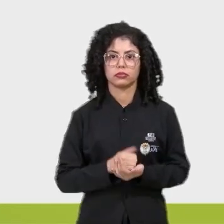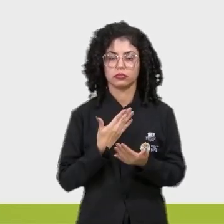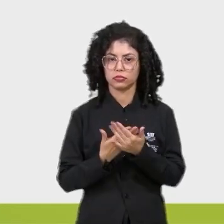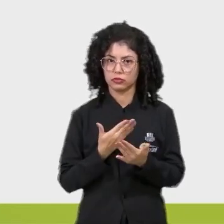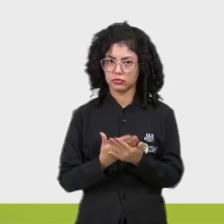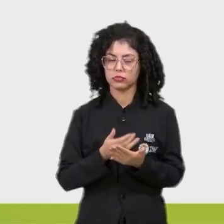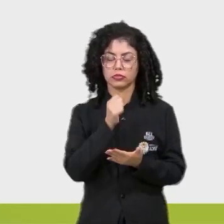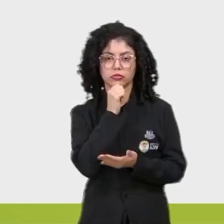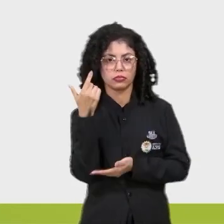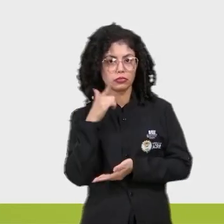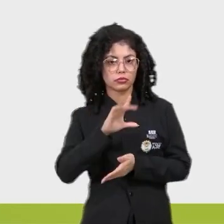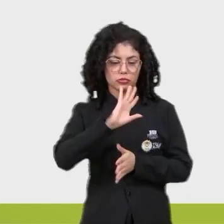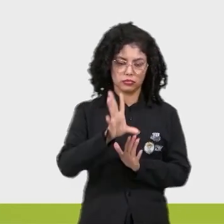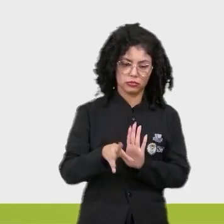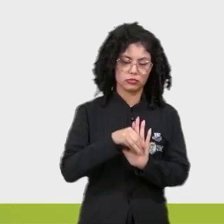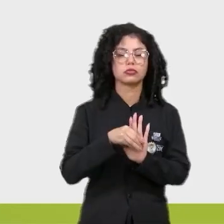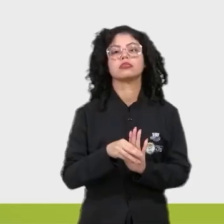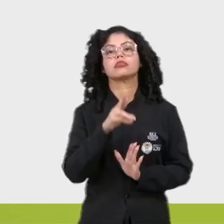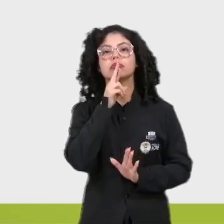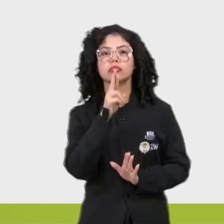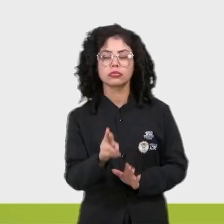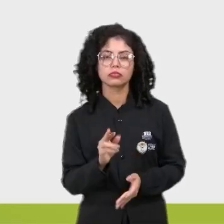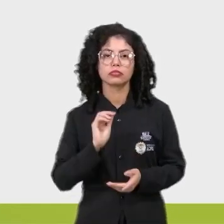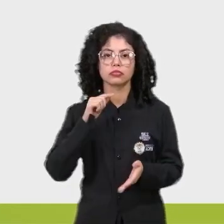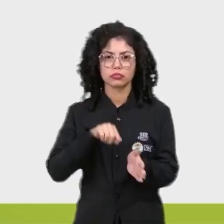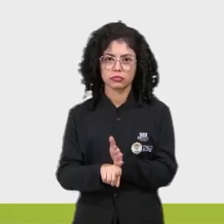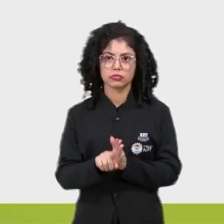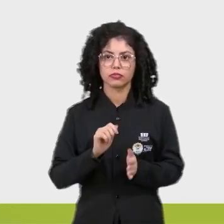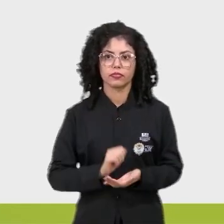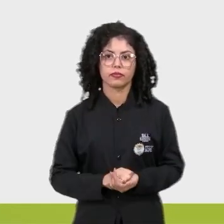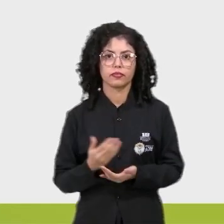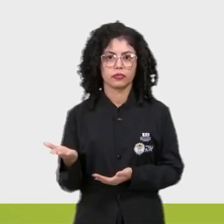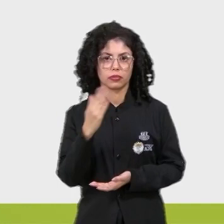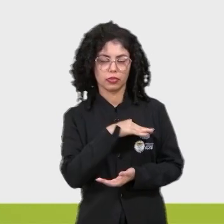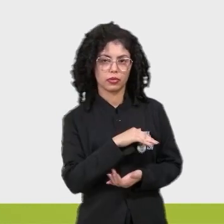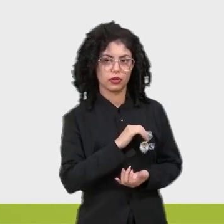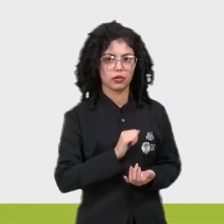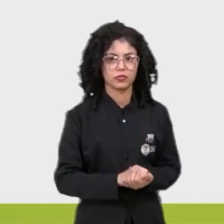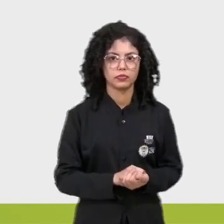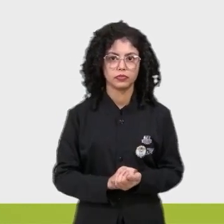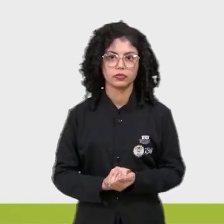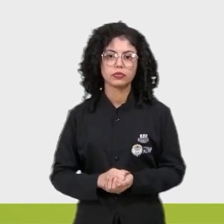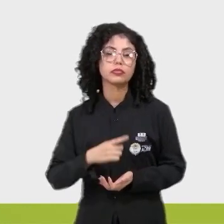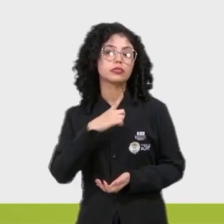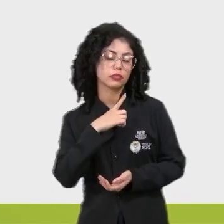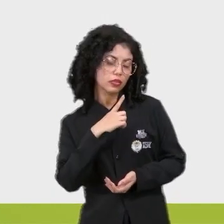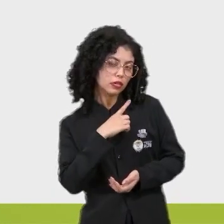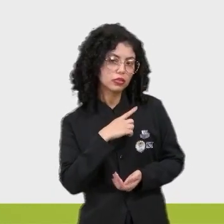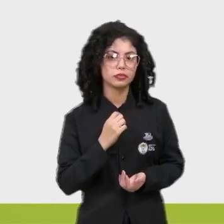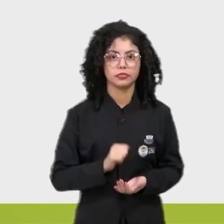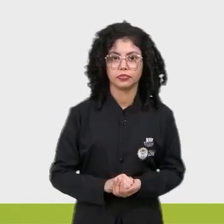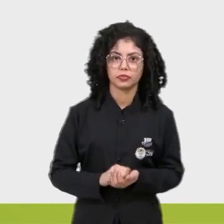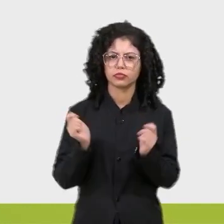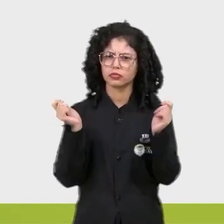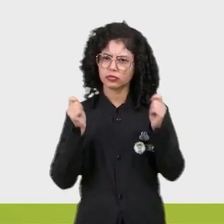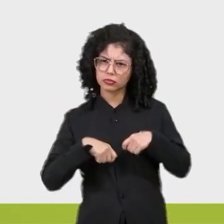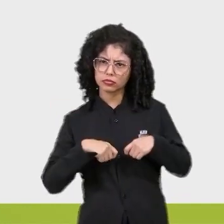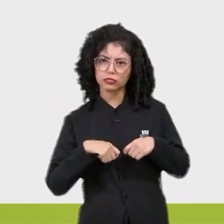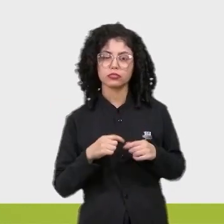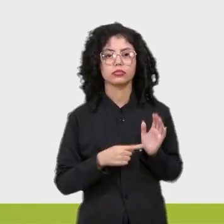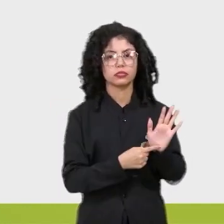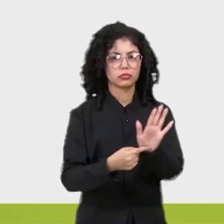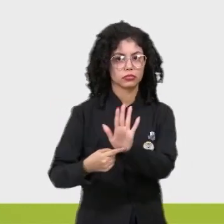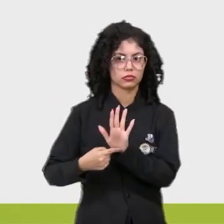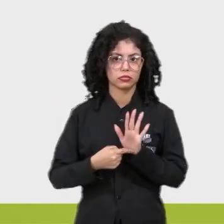conseguir encaixar e responder essa questão. Então, vamos lá. Foi-se o tempo em que era possível mostrar um